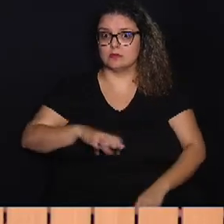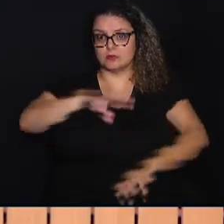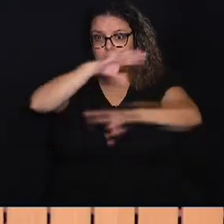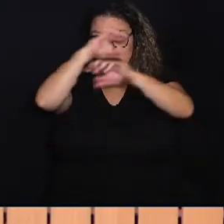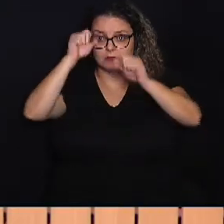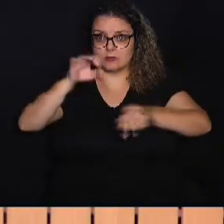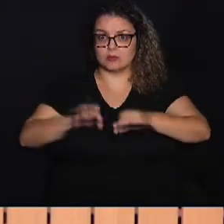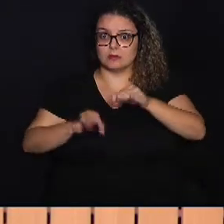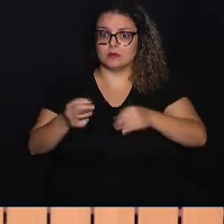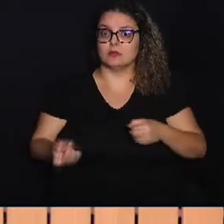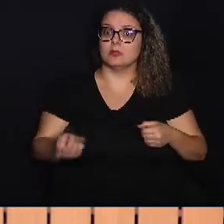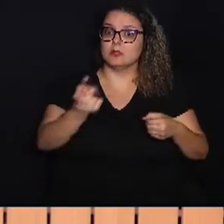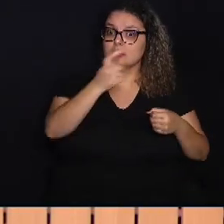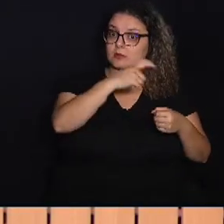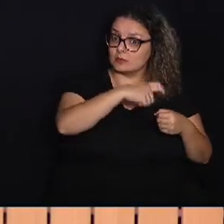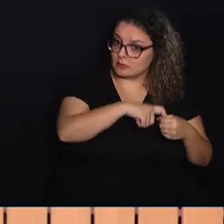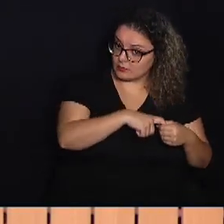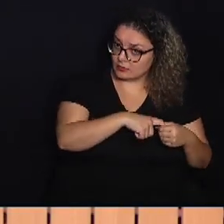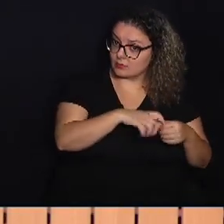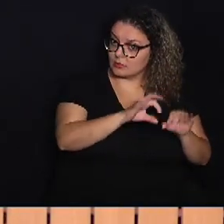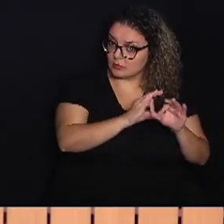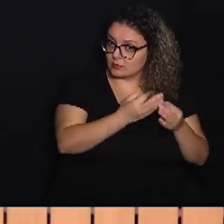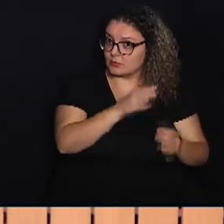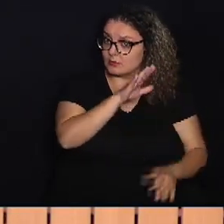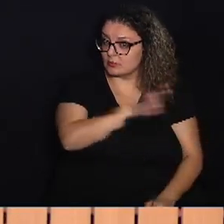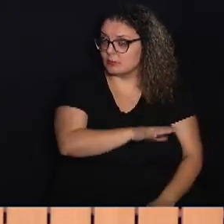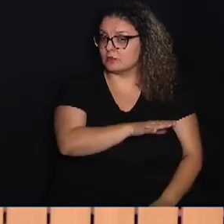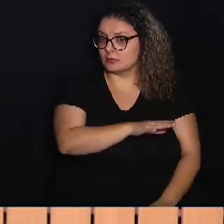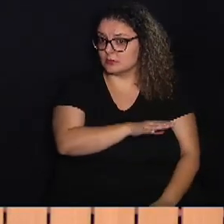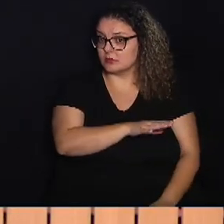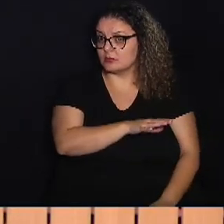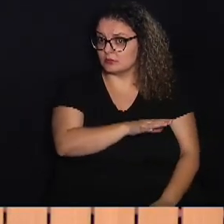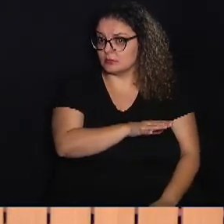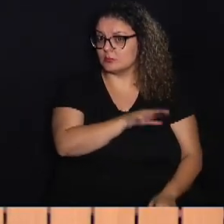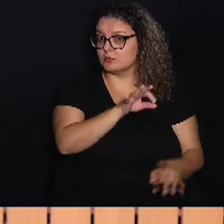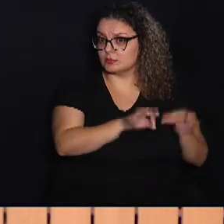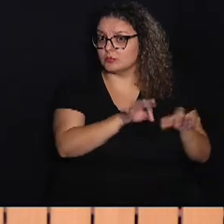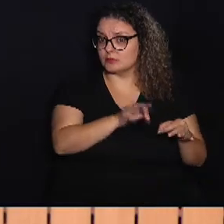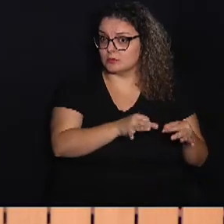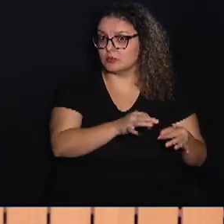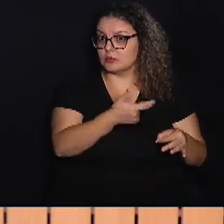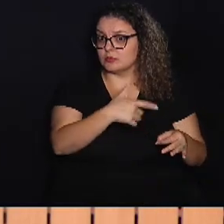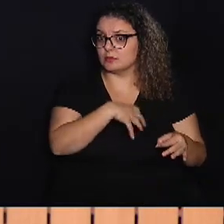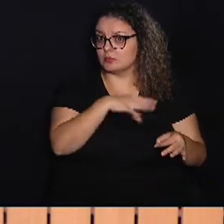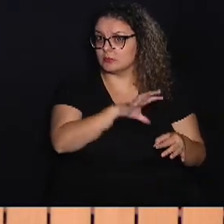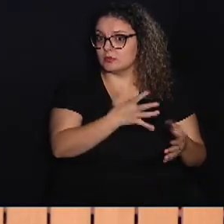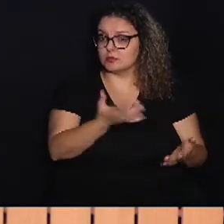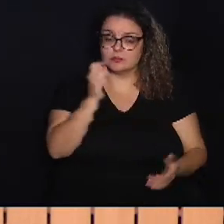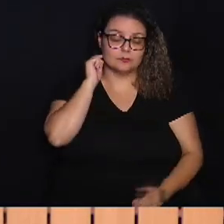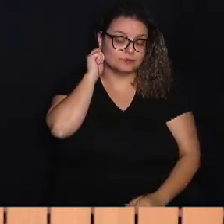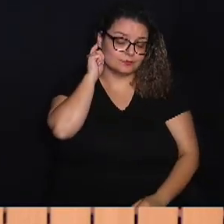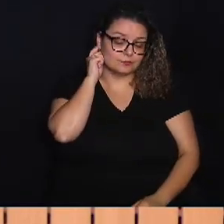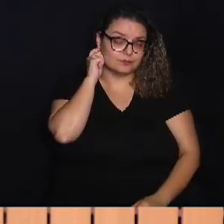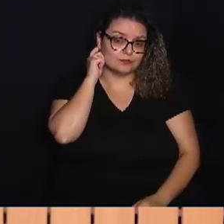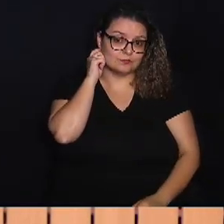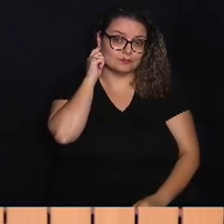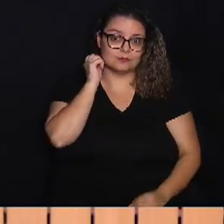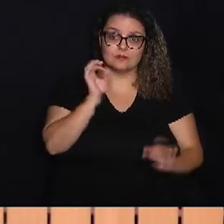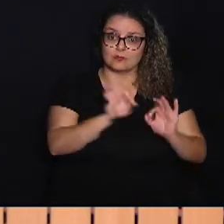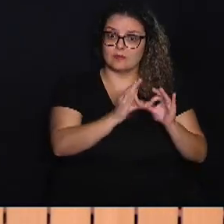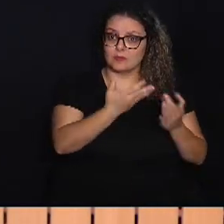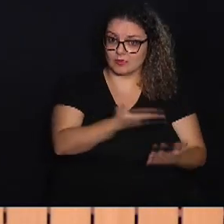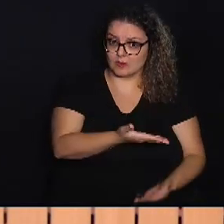foi que ela retornasse para a família que a Manteve nessa Situação essa família que